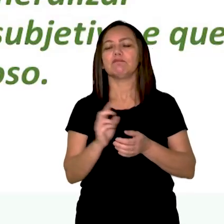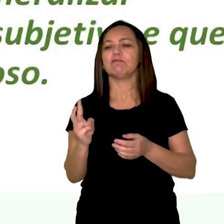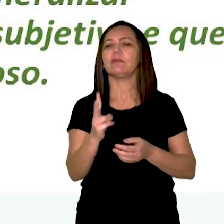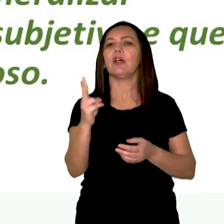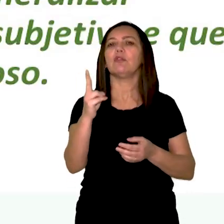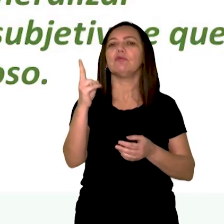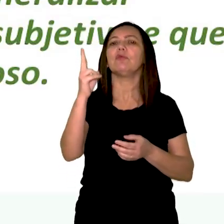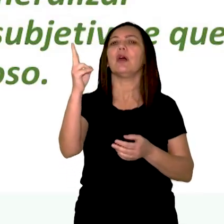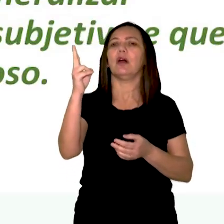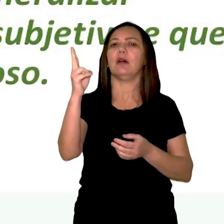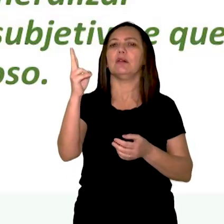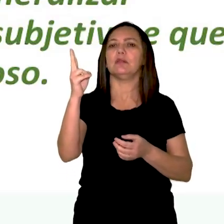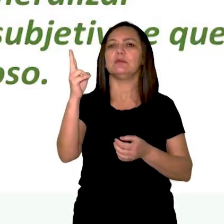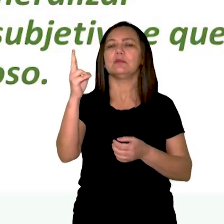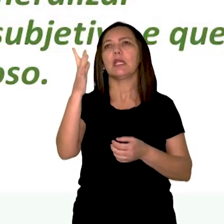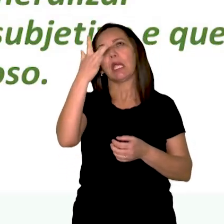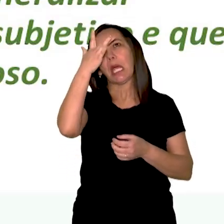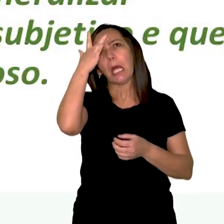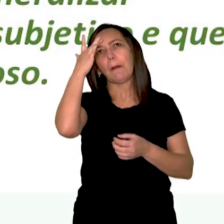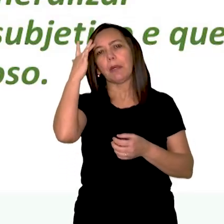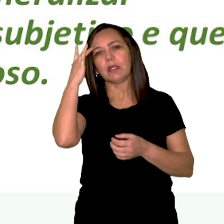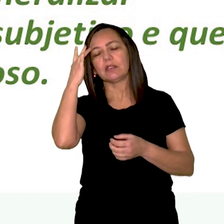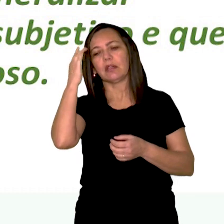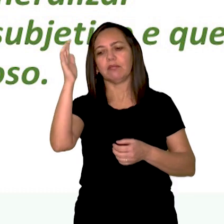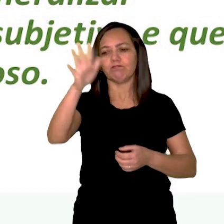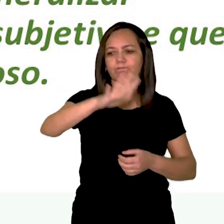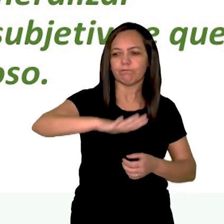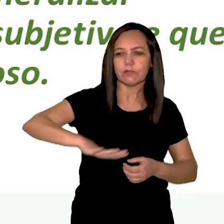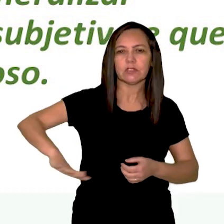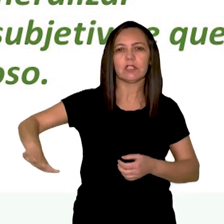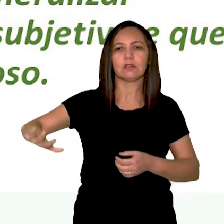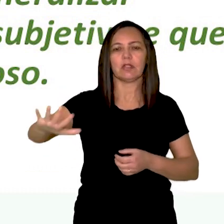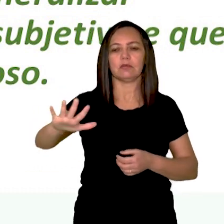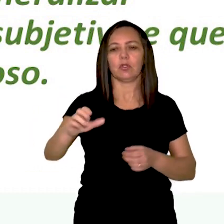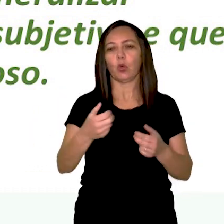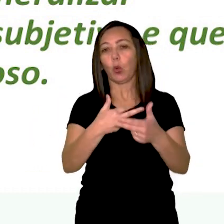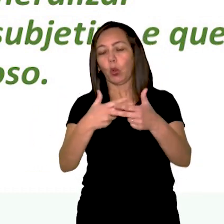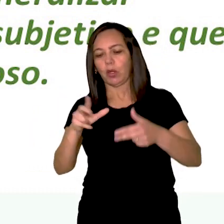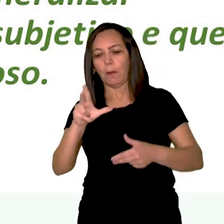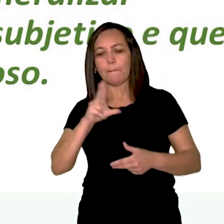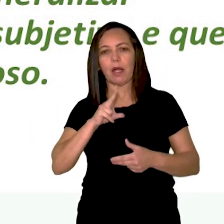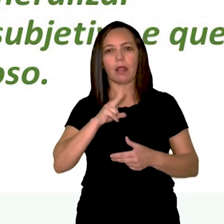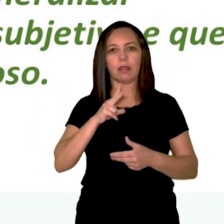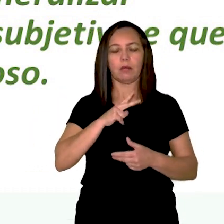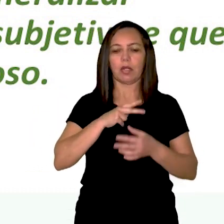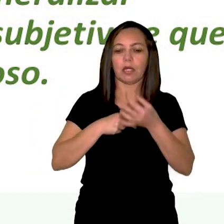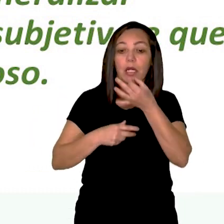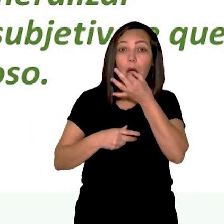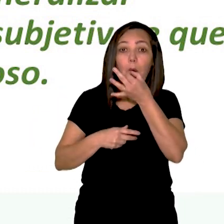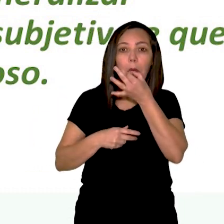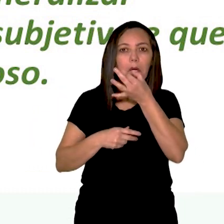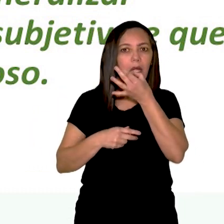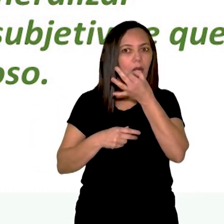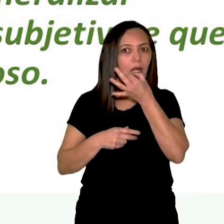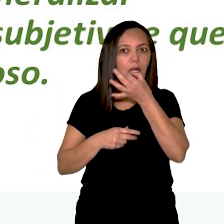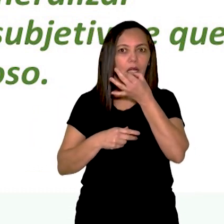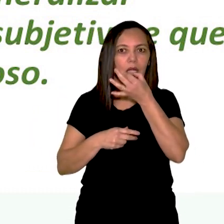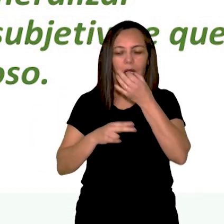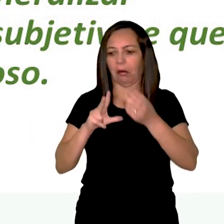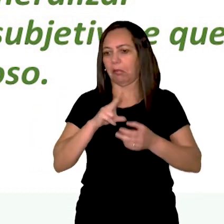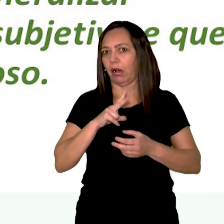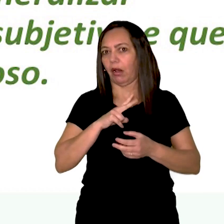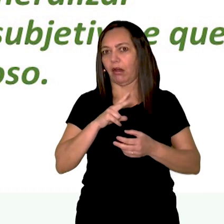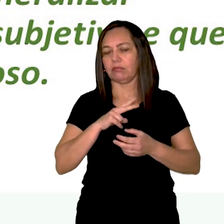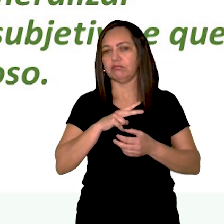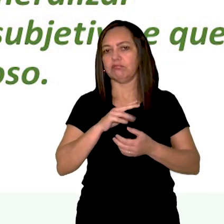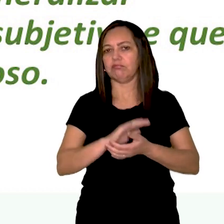valor que tende sempre a generalizar particularidades de um ponto de vista subjetivo e que